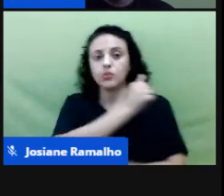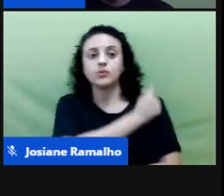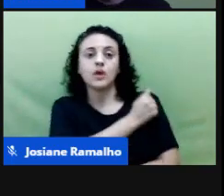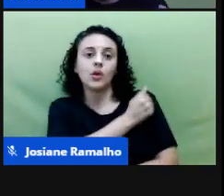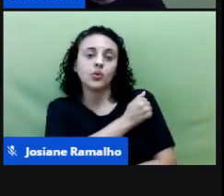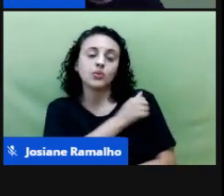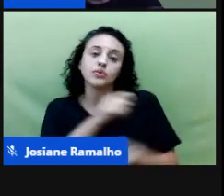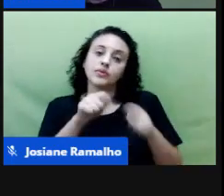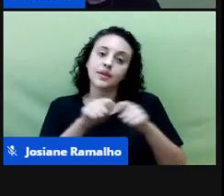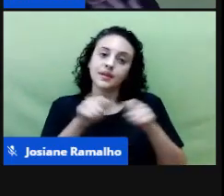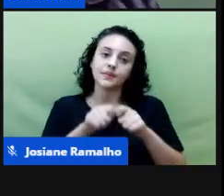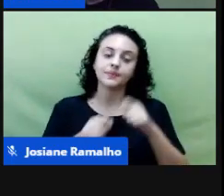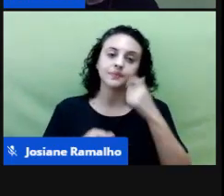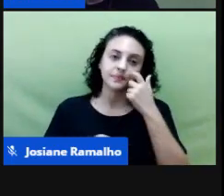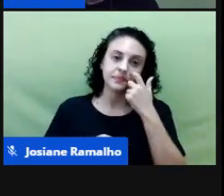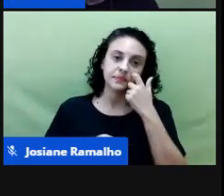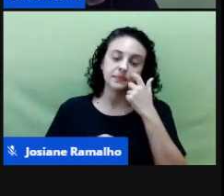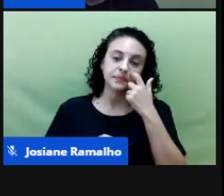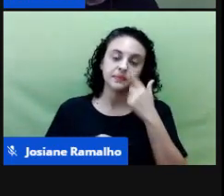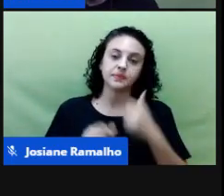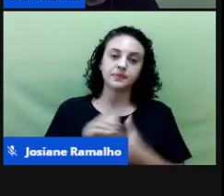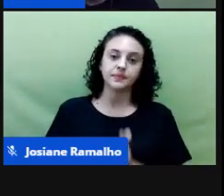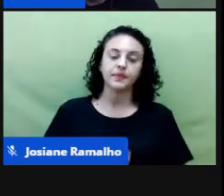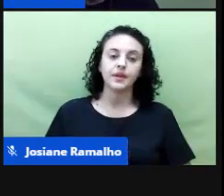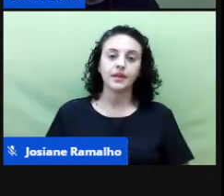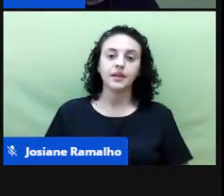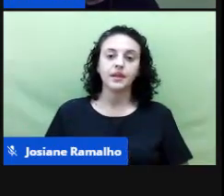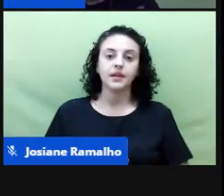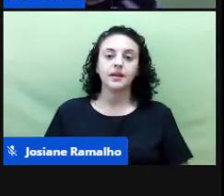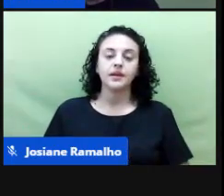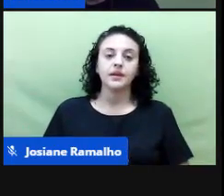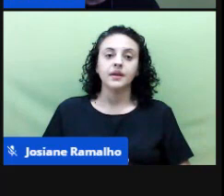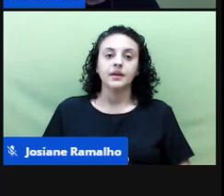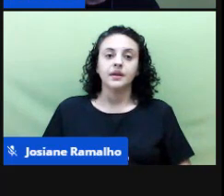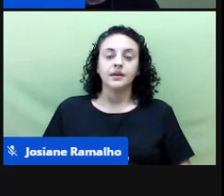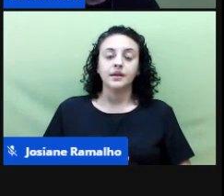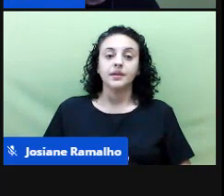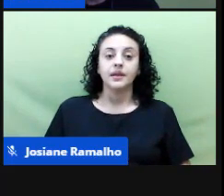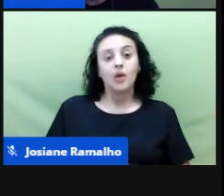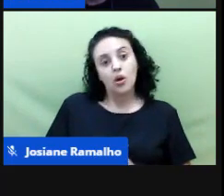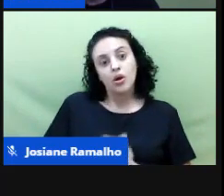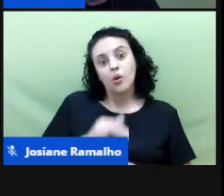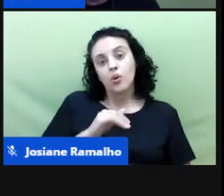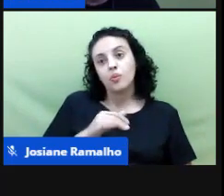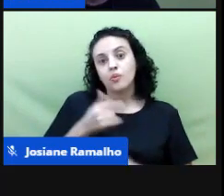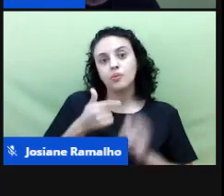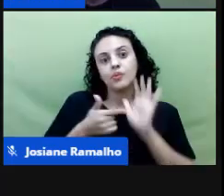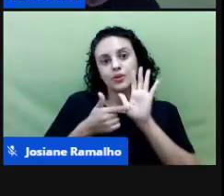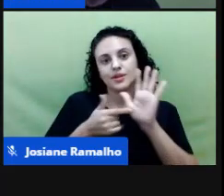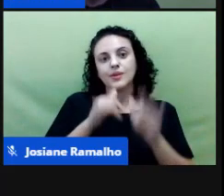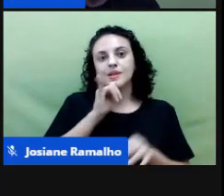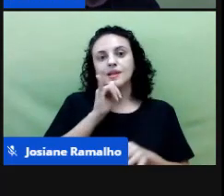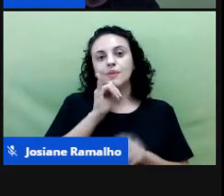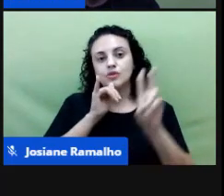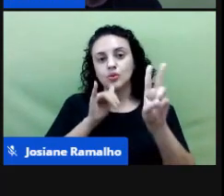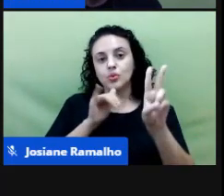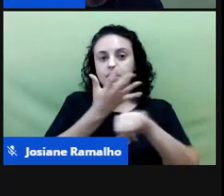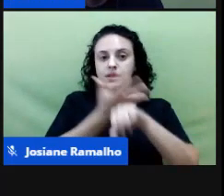E isso aqui é um exemplo em duas disciplinas, mas a gente pode ampliar para outras disciplinas isso.